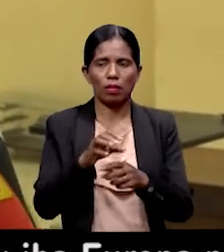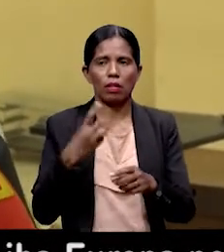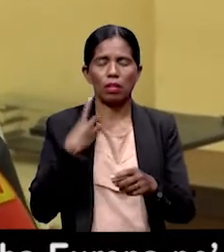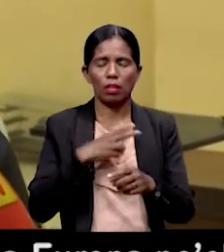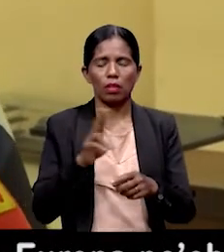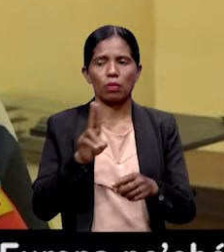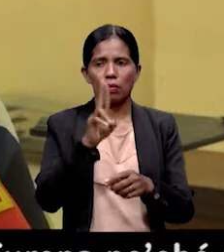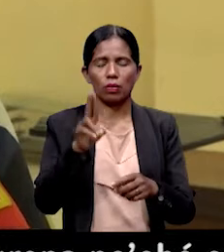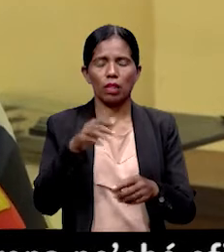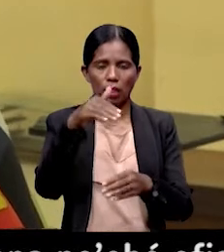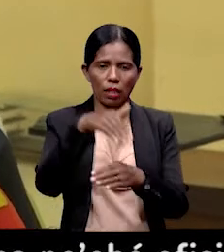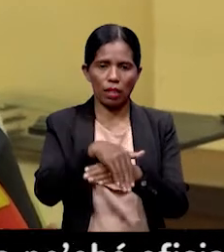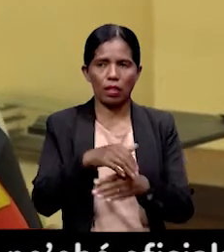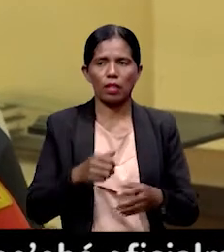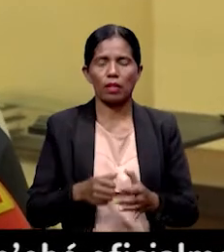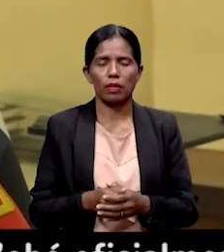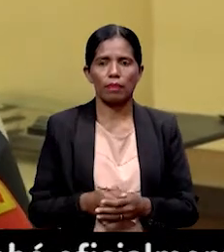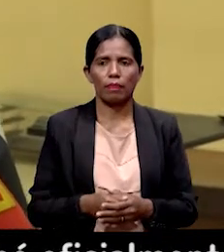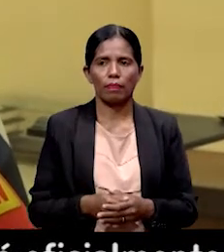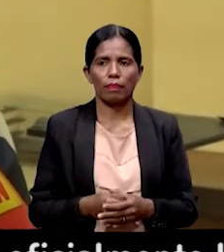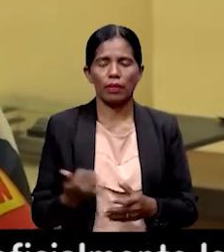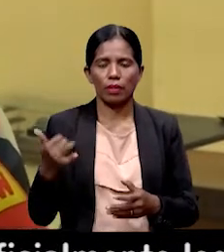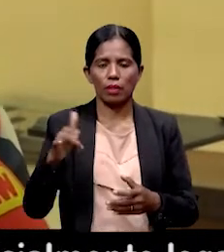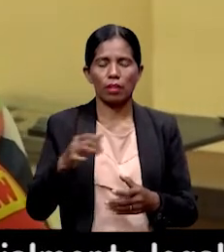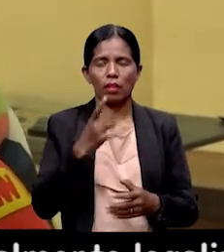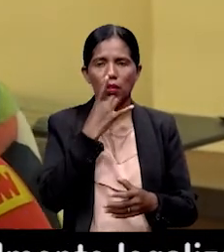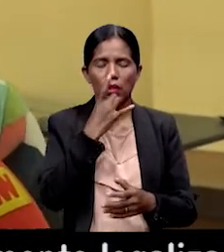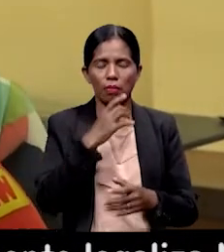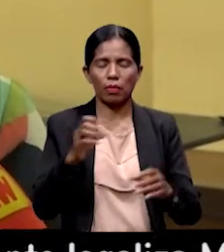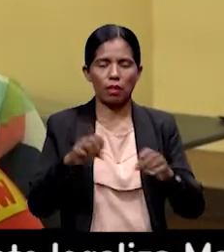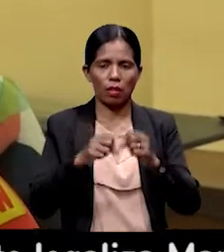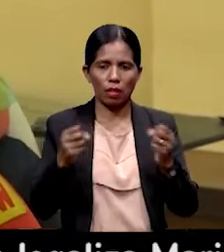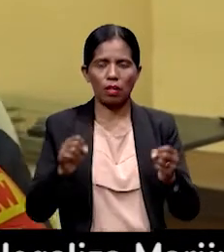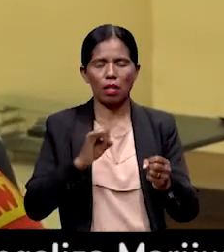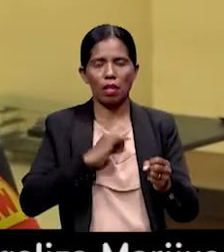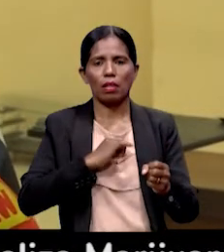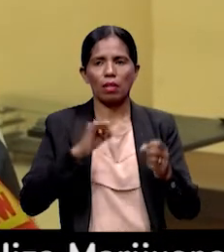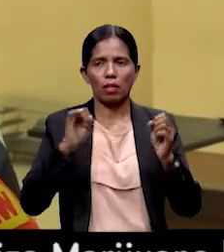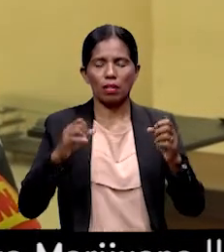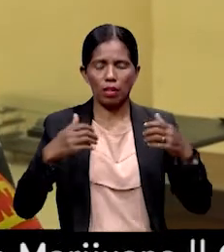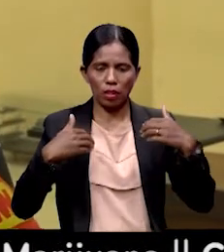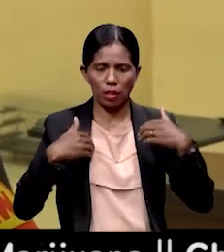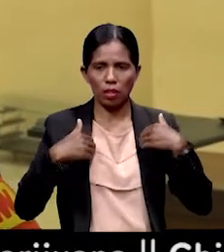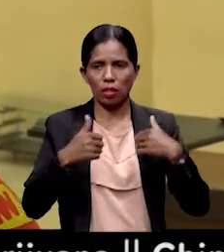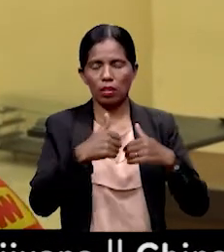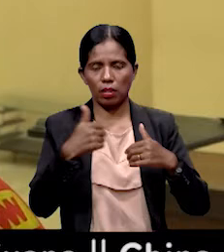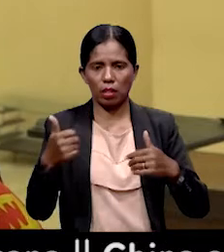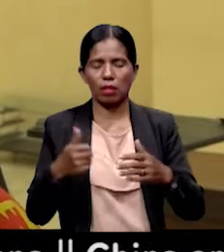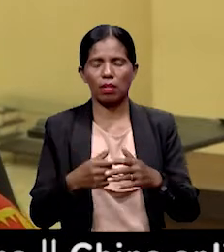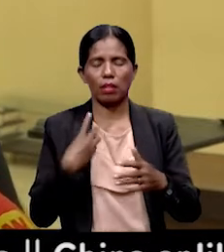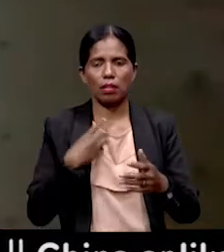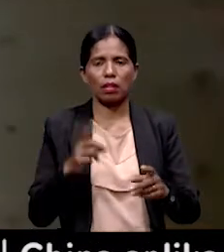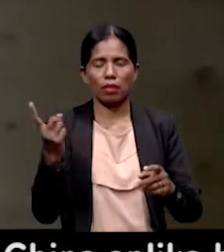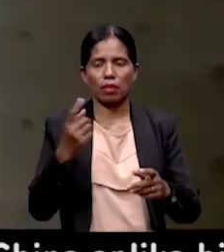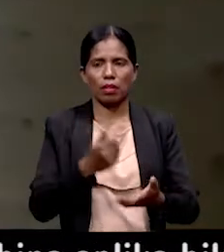uza mabe kala momento nesernia lampu sorot musa avaria mabe hau espera kata iha meo seluk nebe sempre ajuda